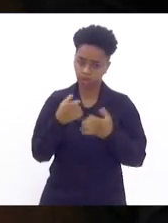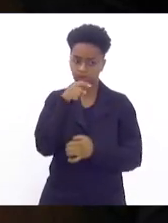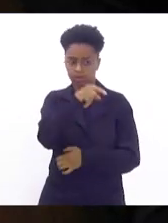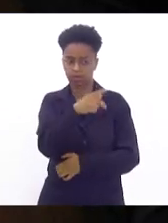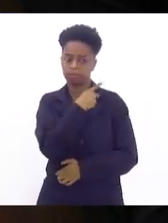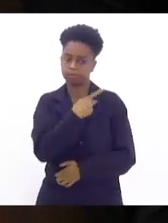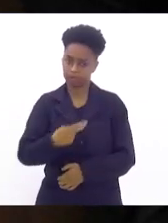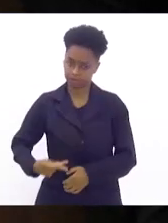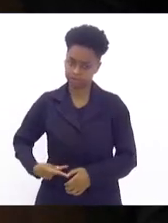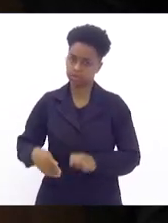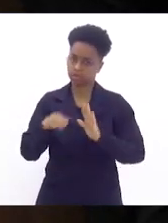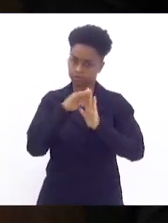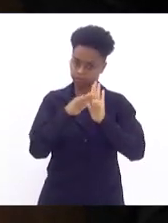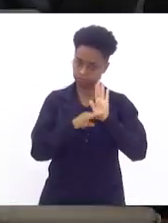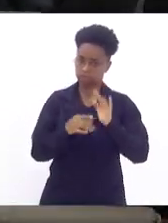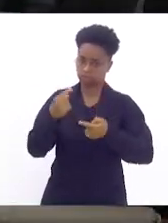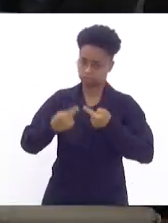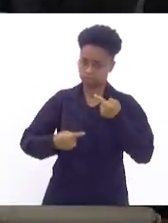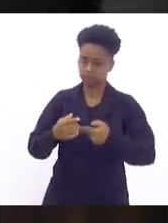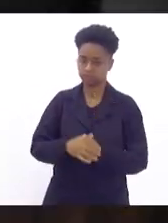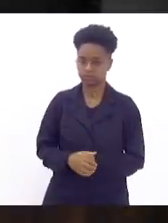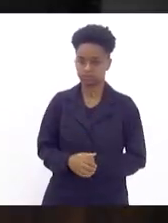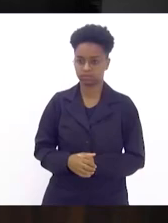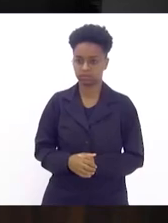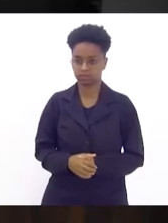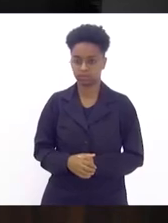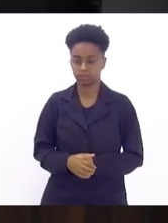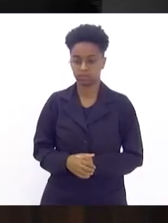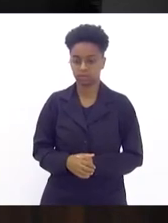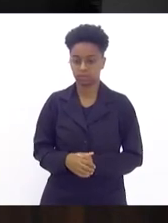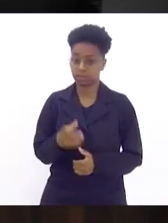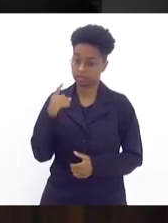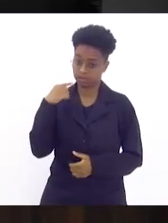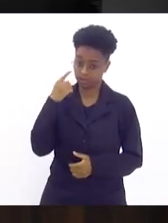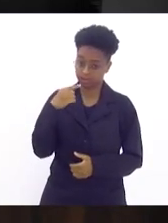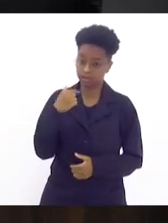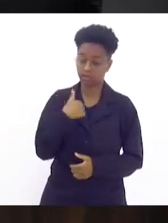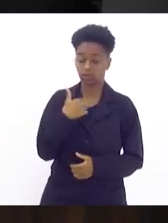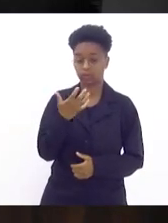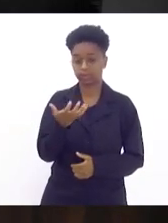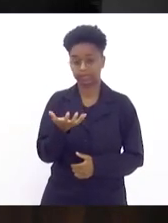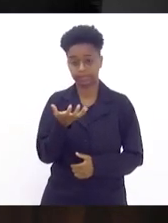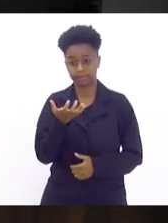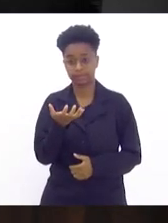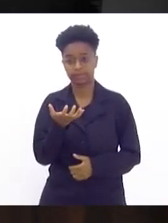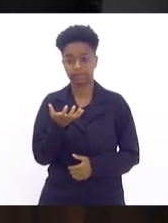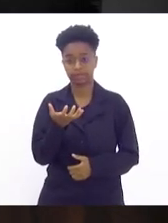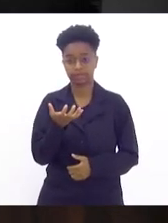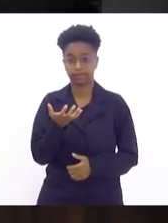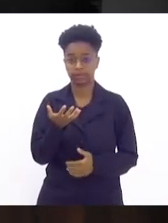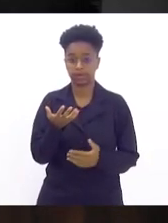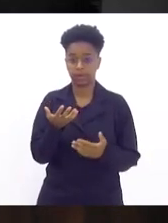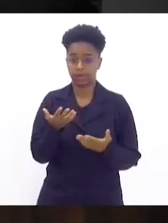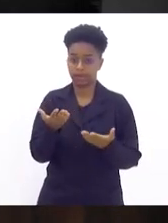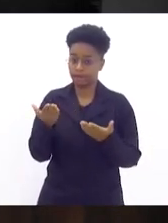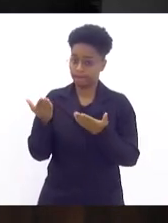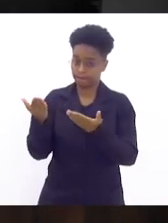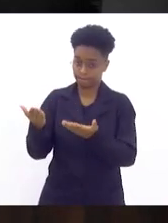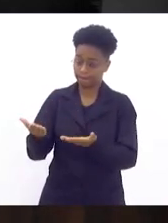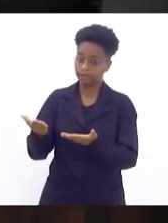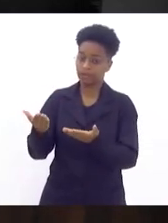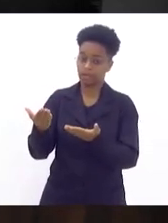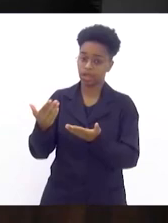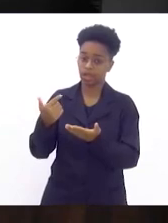e colocasse eu queria até devido venha de vossa excelência fazer